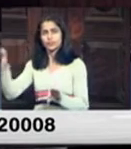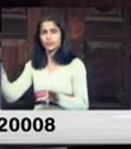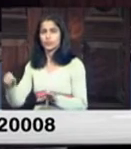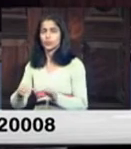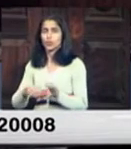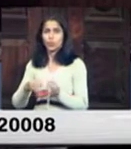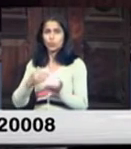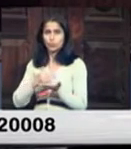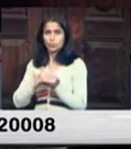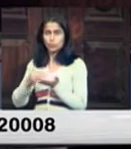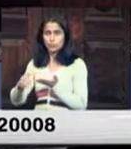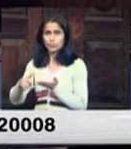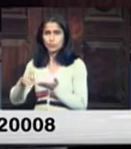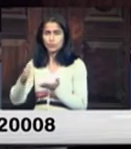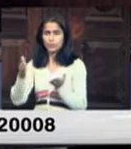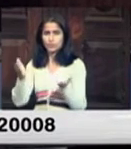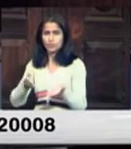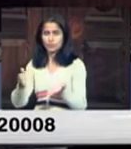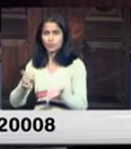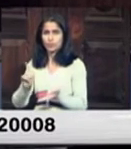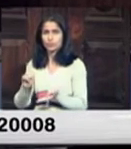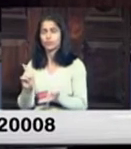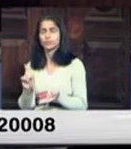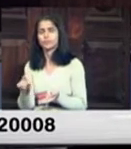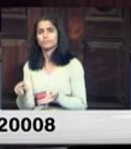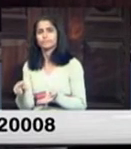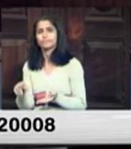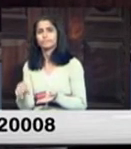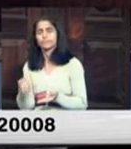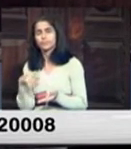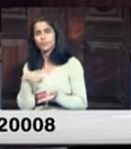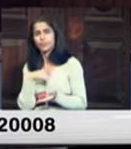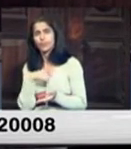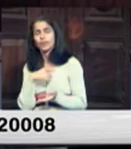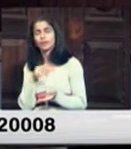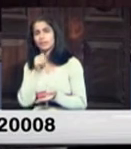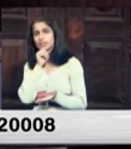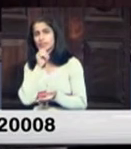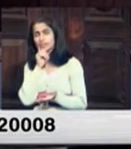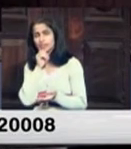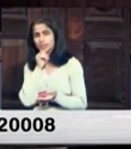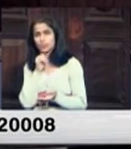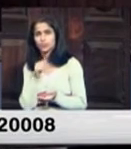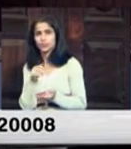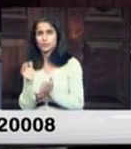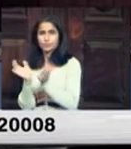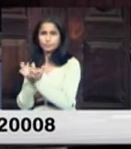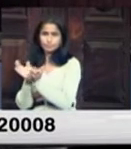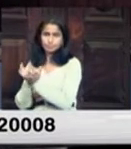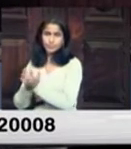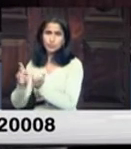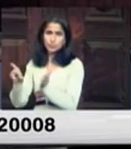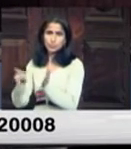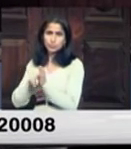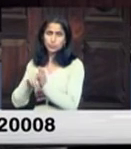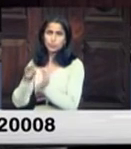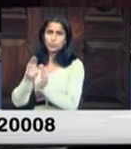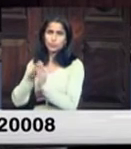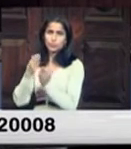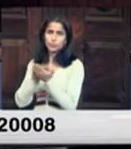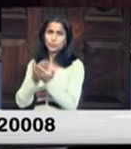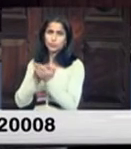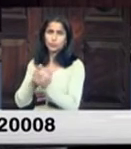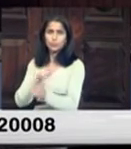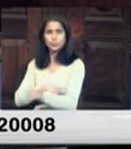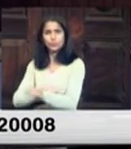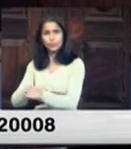agora. No debate de hoje eu tive que apresentar alguns exemplos na Comissão de Educação, que o Estado do Rio de